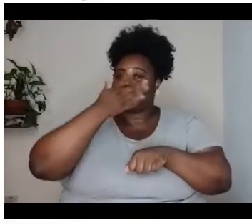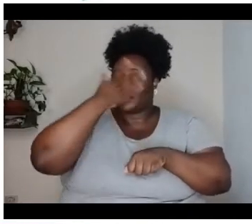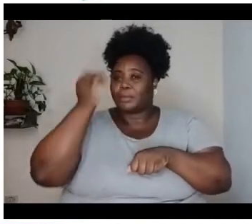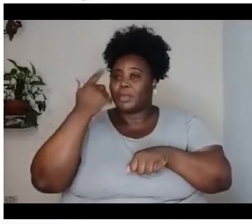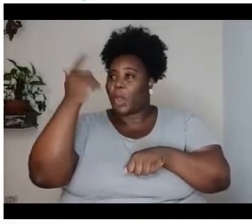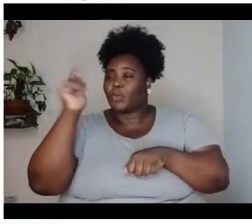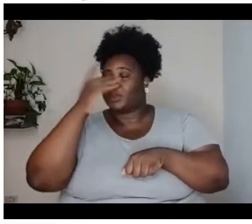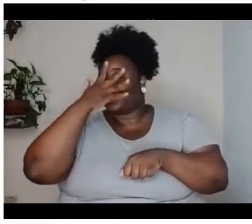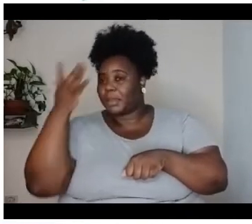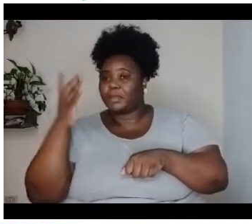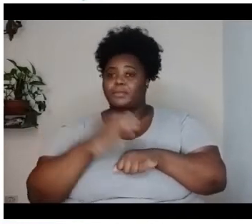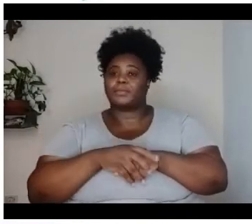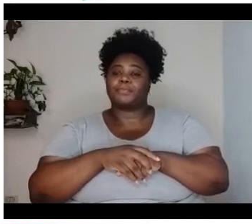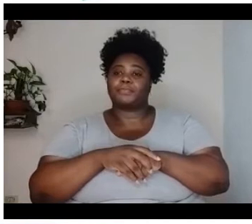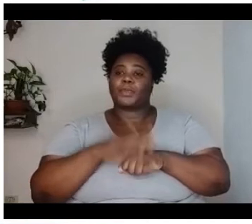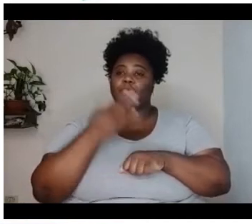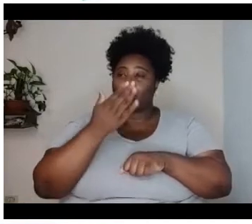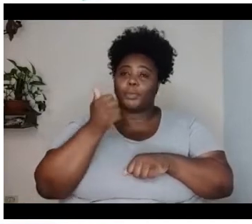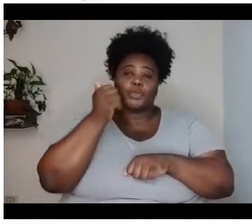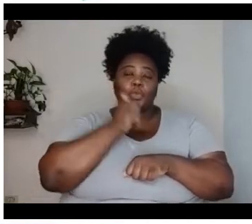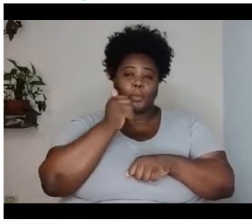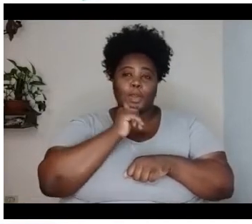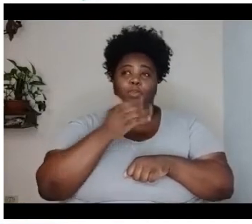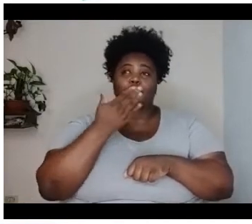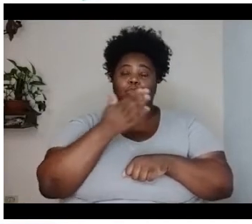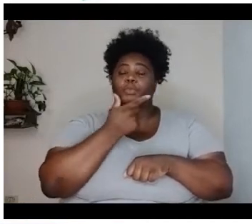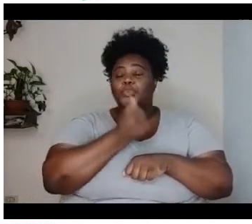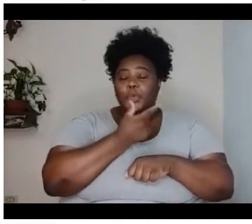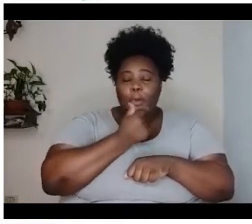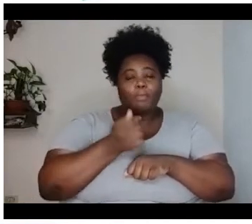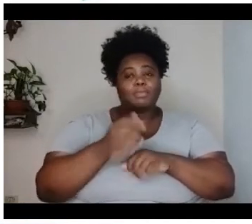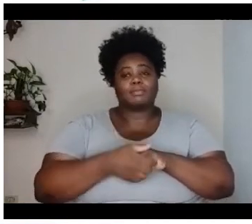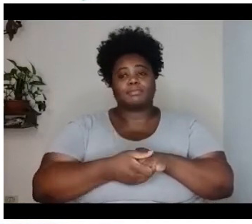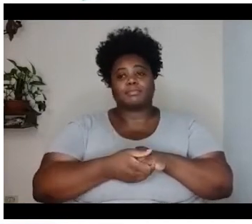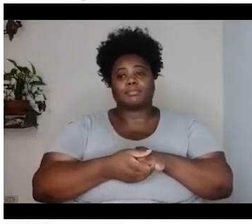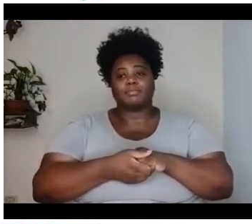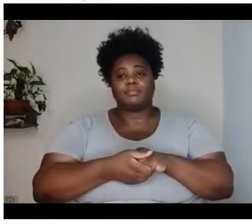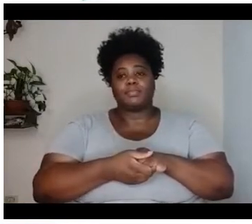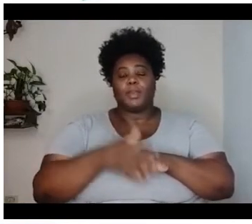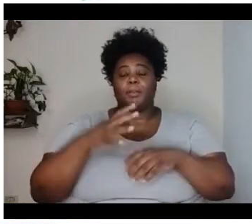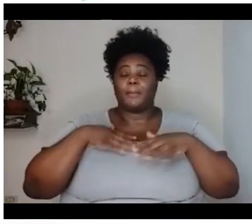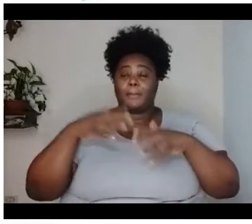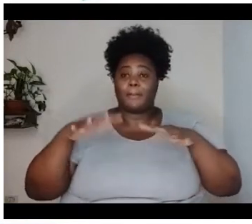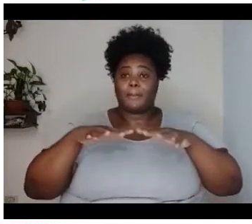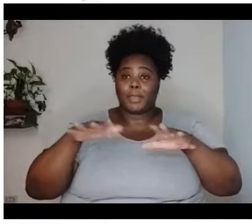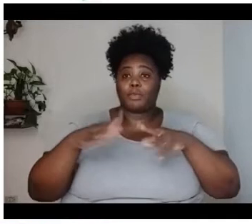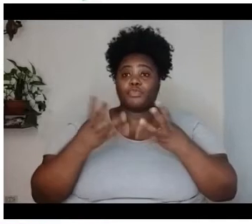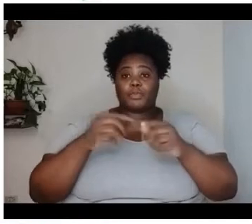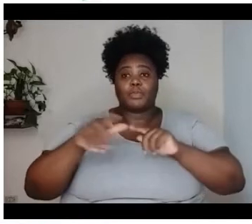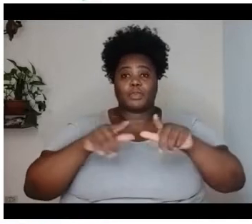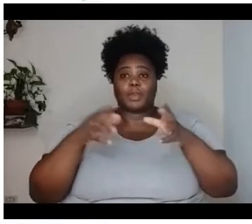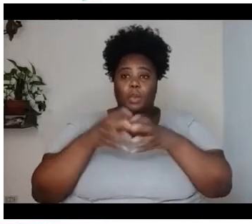outros tipos de mulheres, com outro tipo de homens. Então, me motiva muito trabalhar com o coletivo agora.